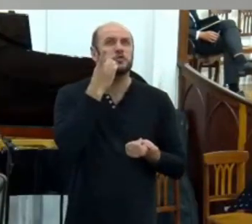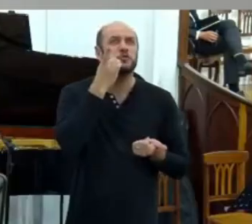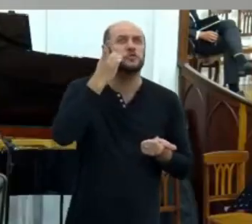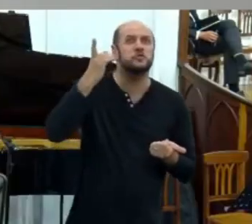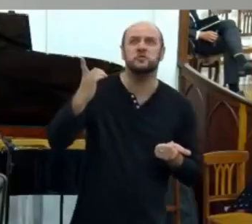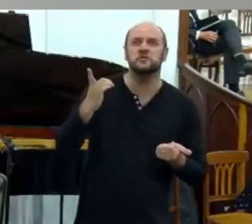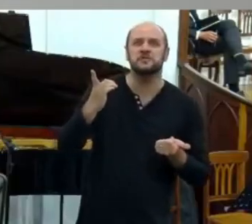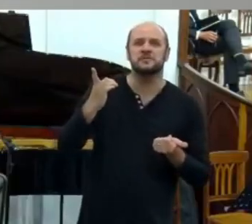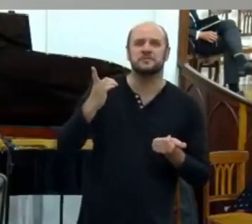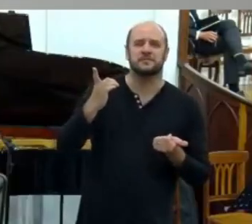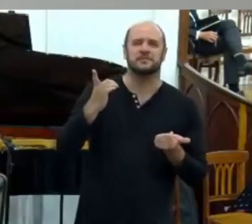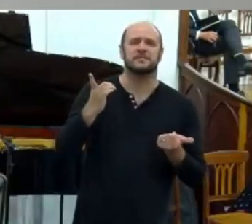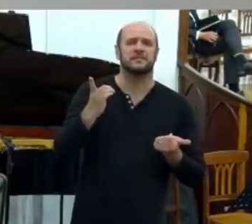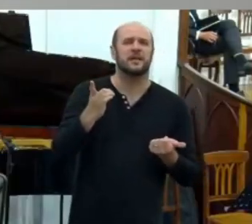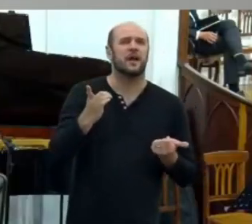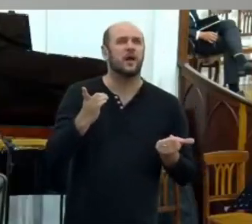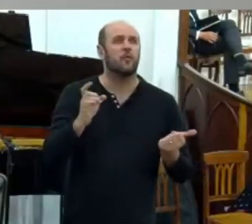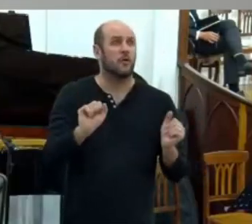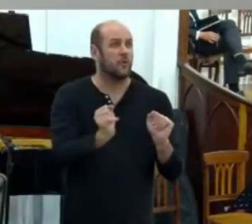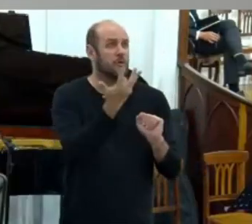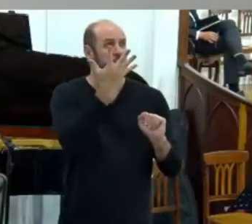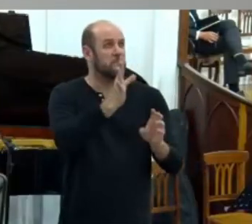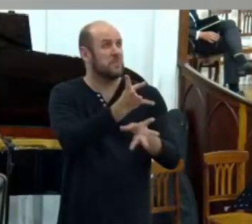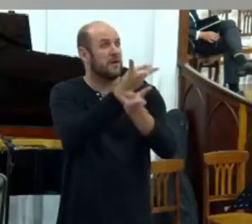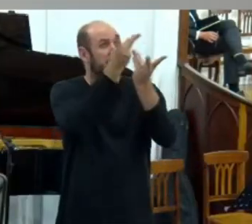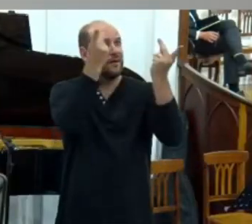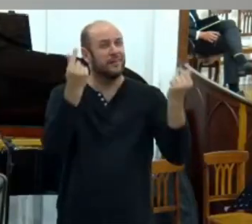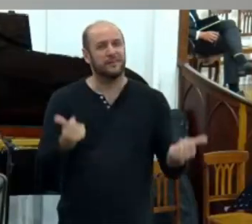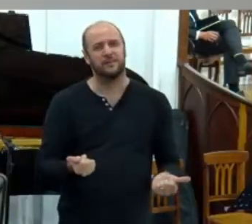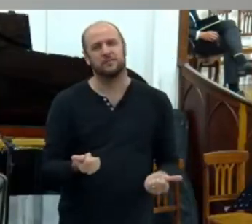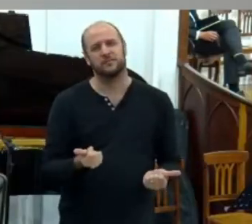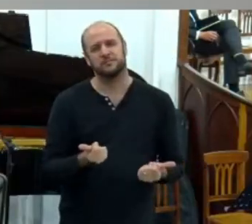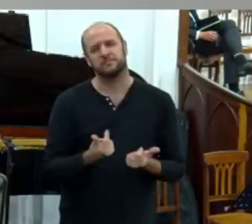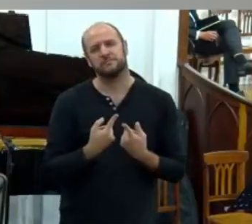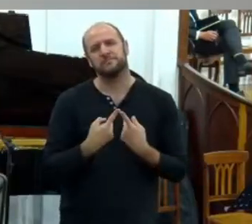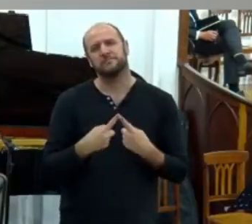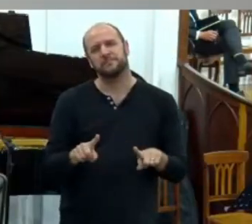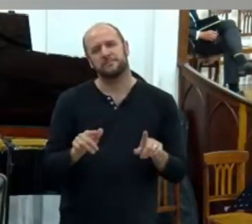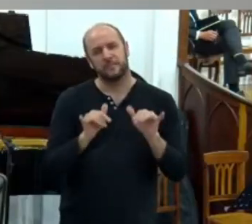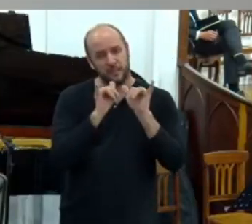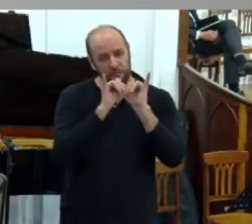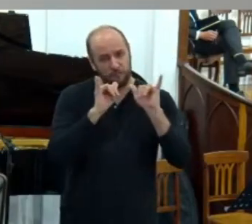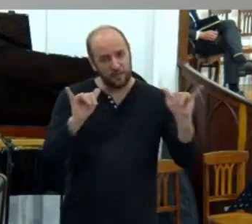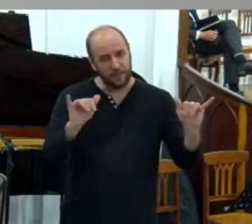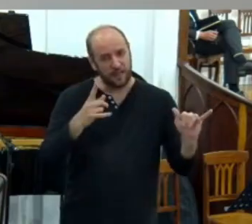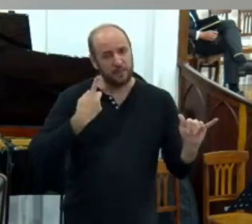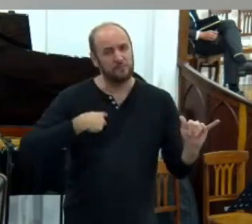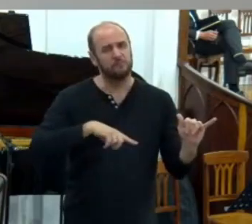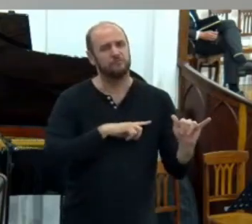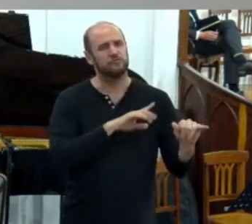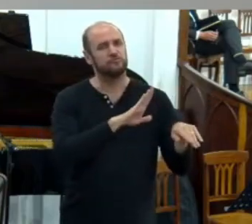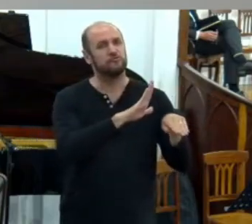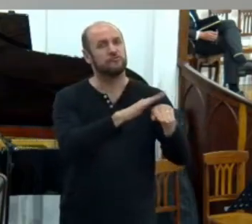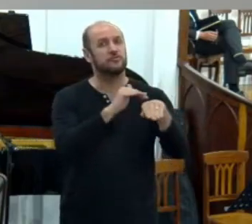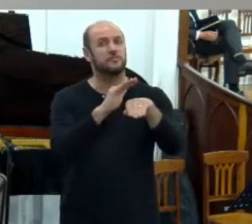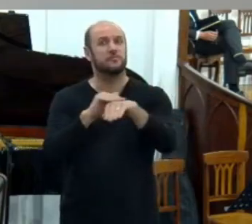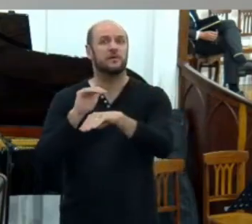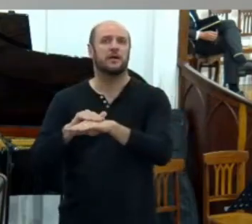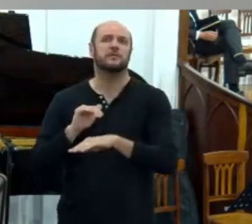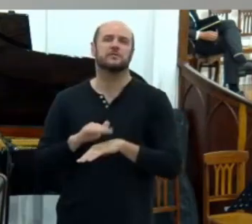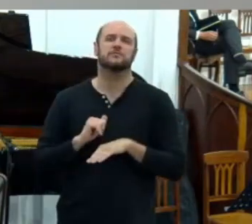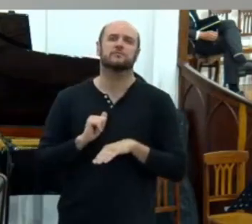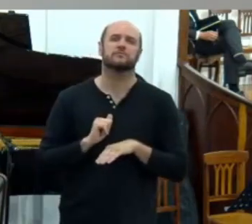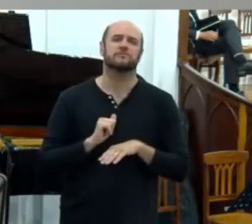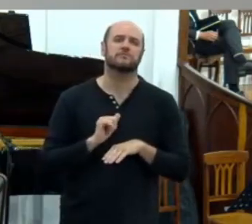e deste grandioso evento, mas ele transmite a nós um chamado que só